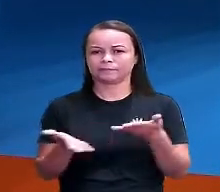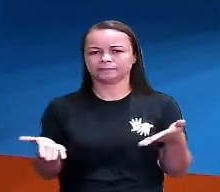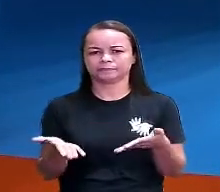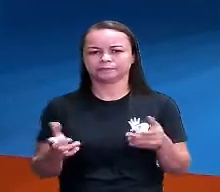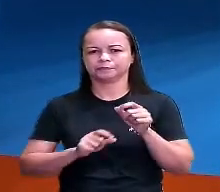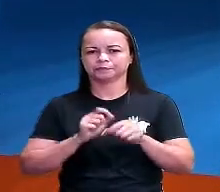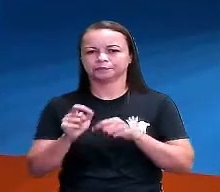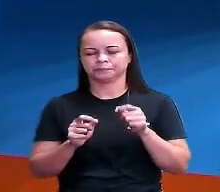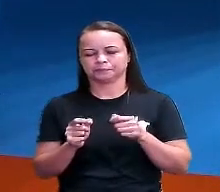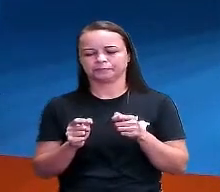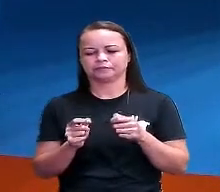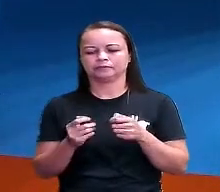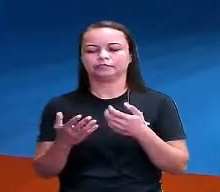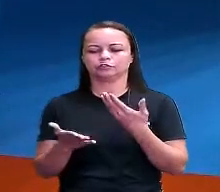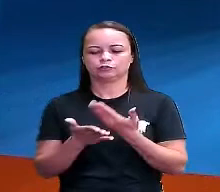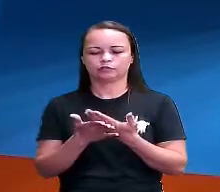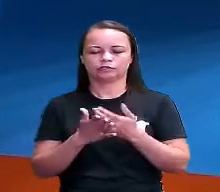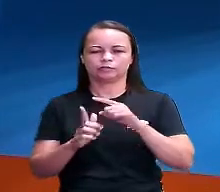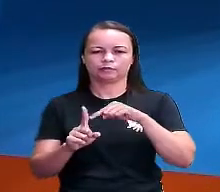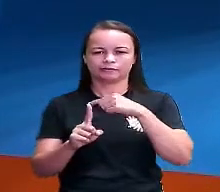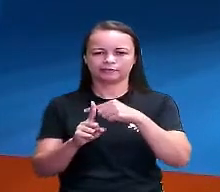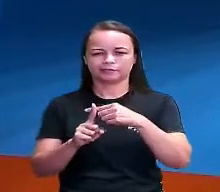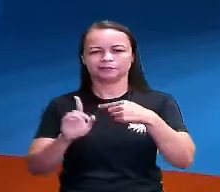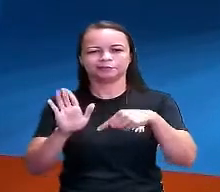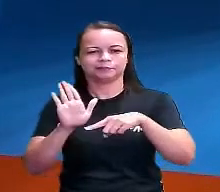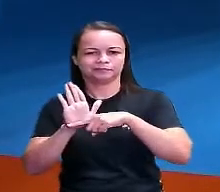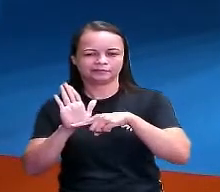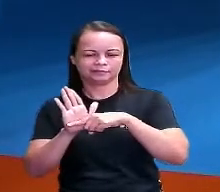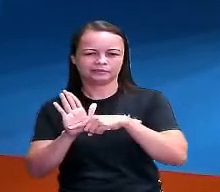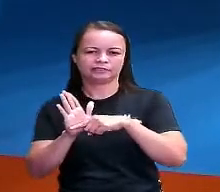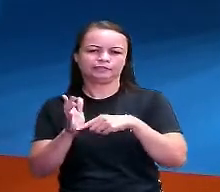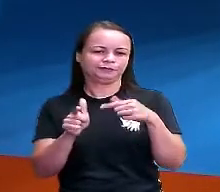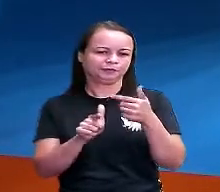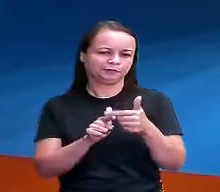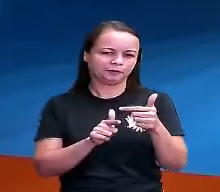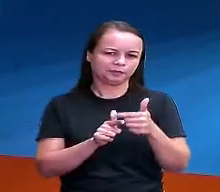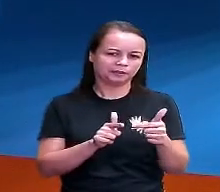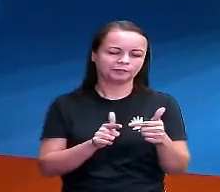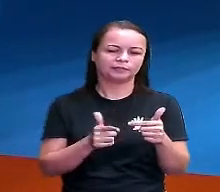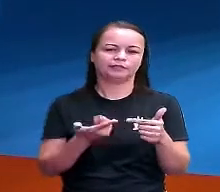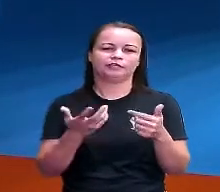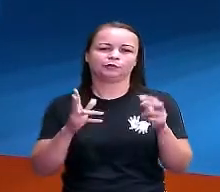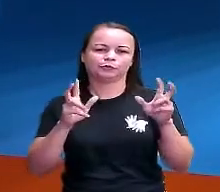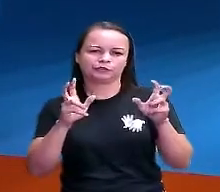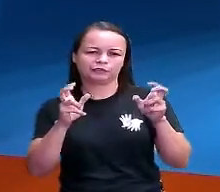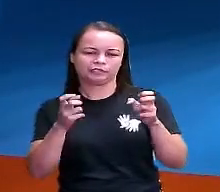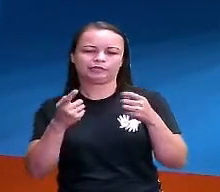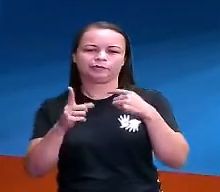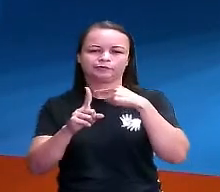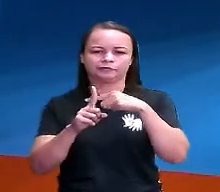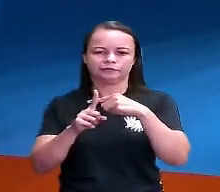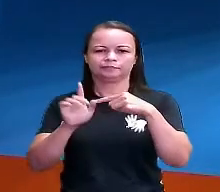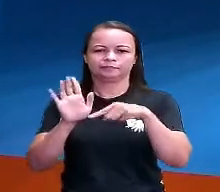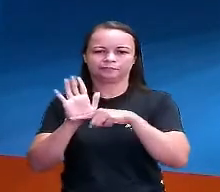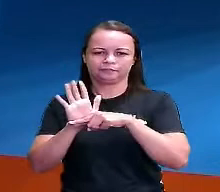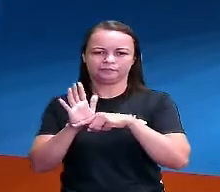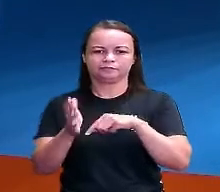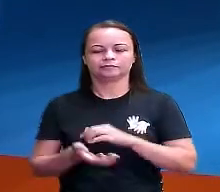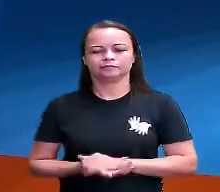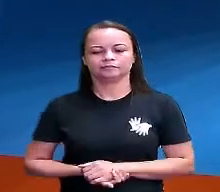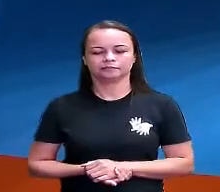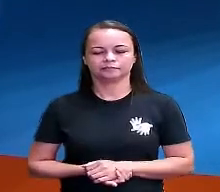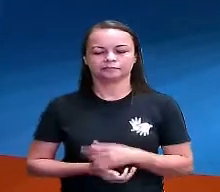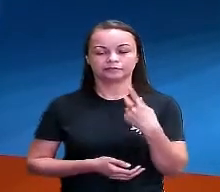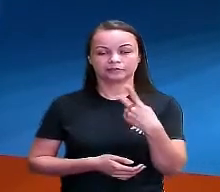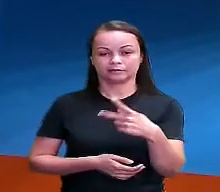hoje? Hoje nós estudamos adição, subtração, os probleminhas, os termos da adição e da subtração.